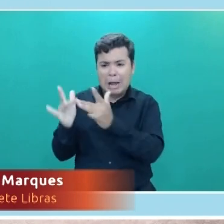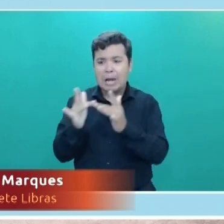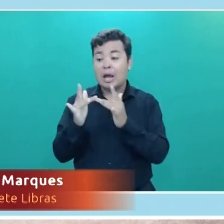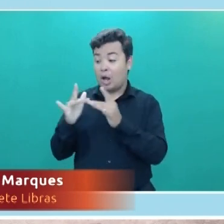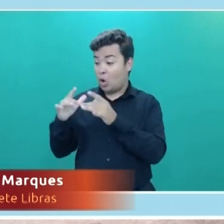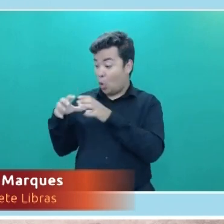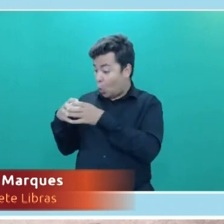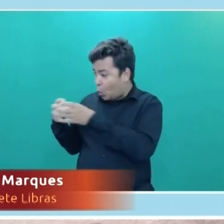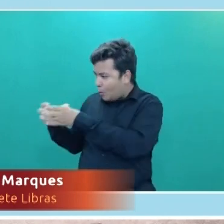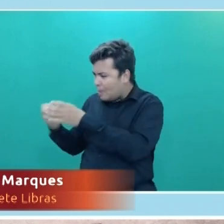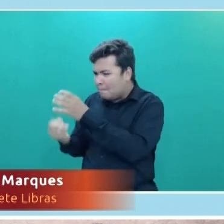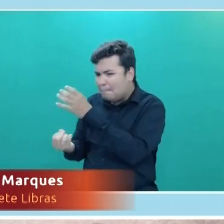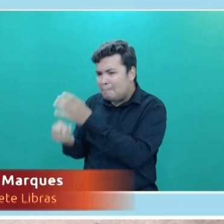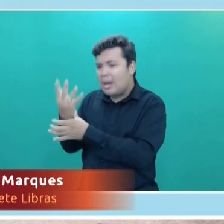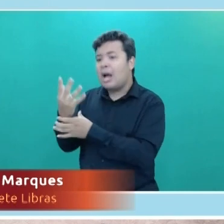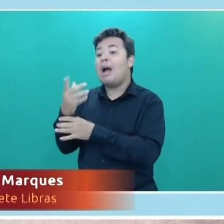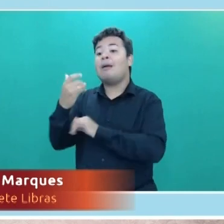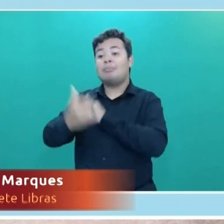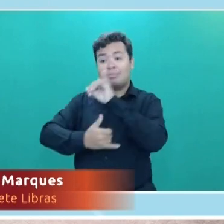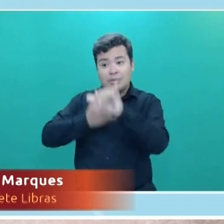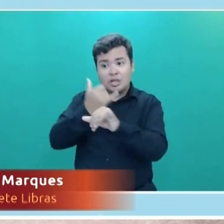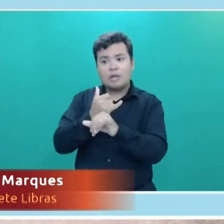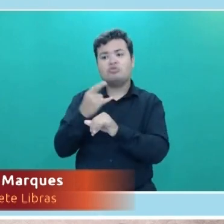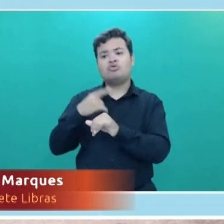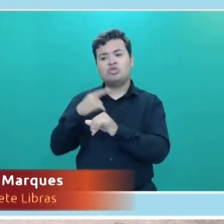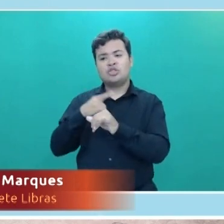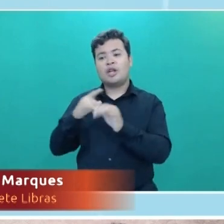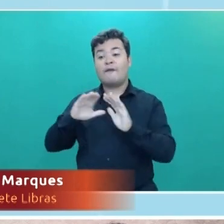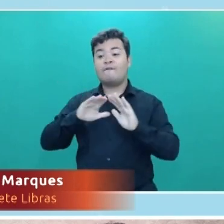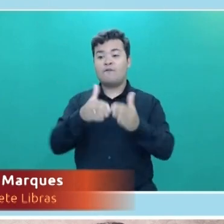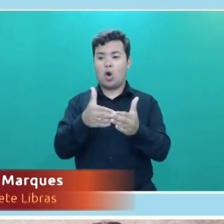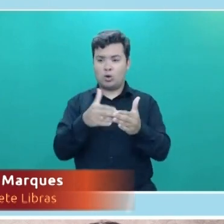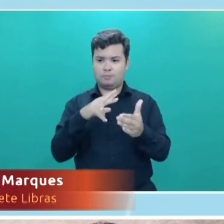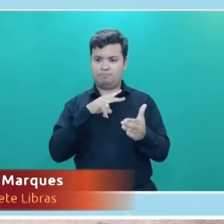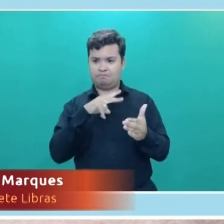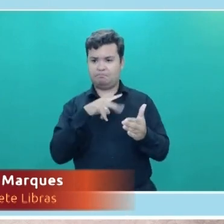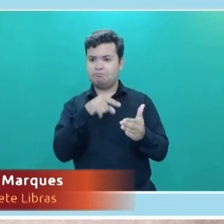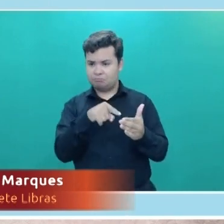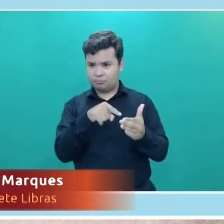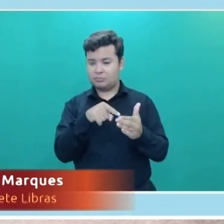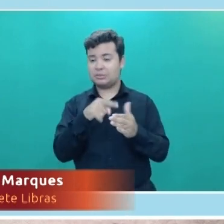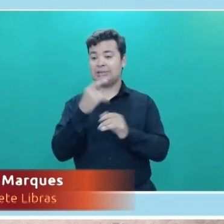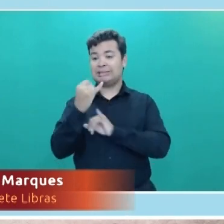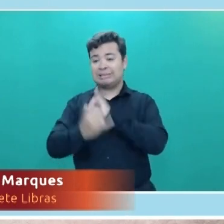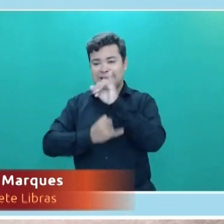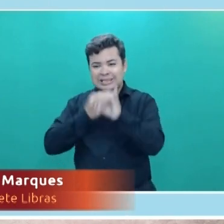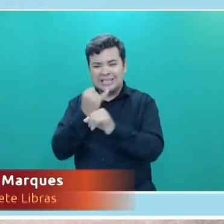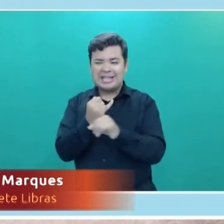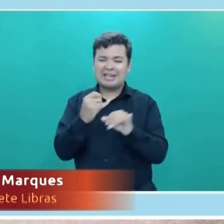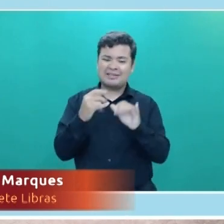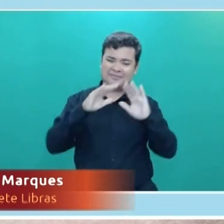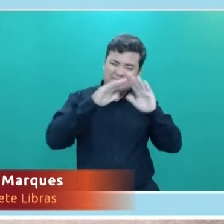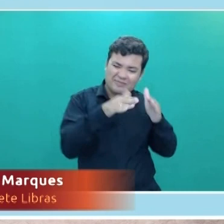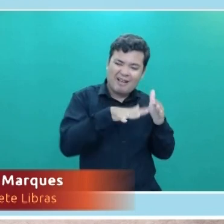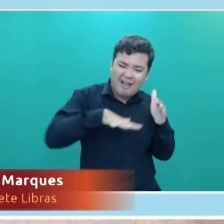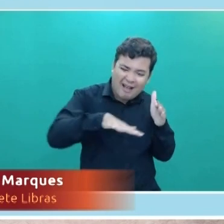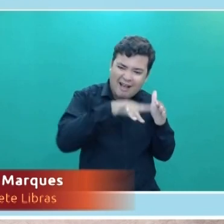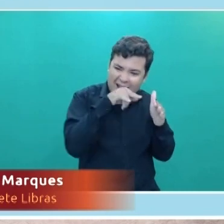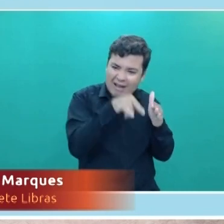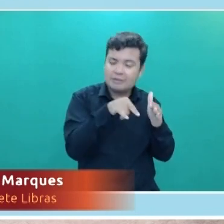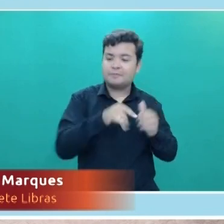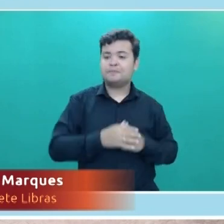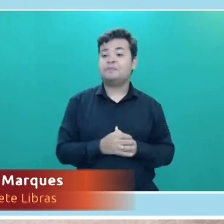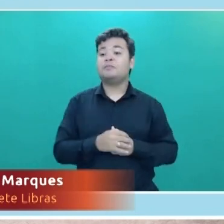internet, inicialmente em fóruns privados, né? Numa internet de um nicho mais específico, né? Mas isso já